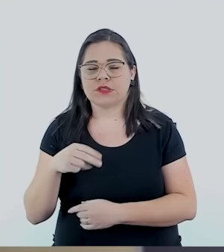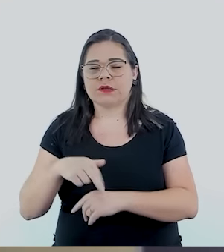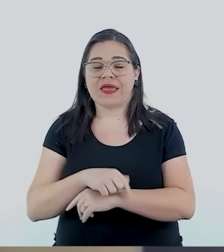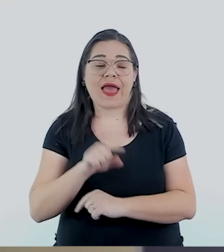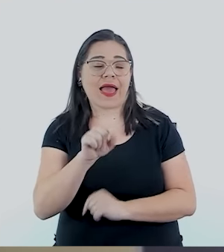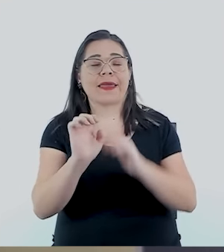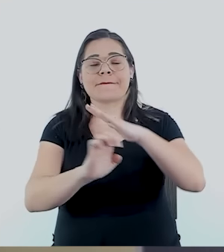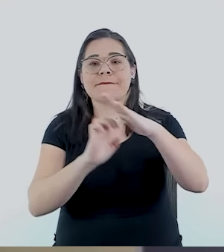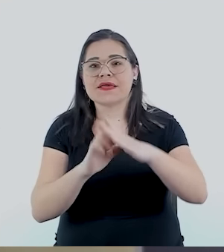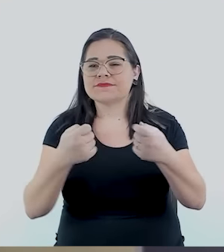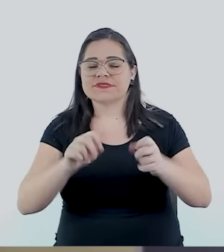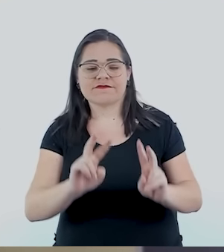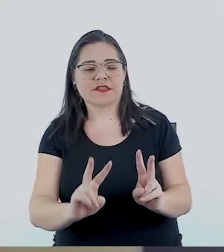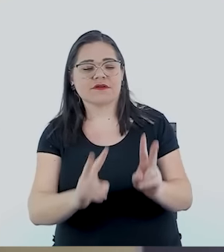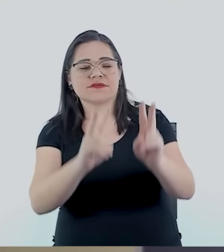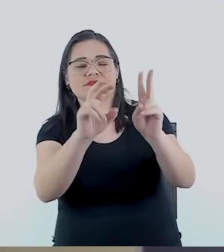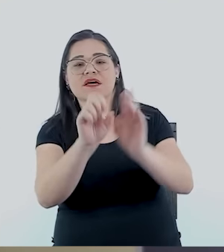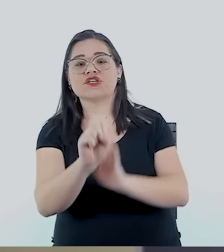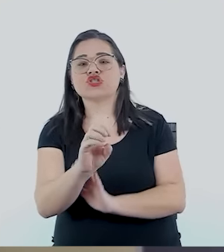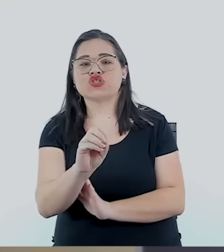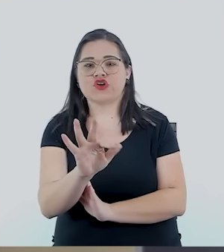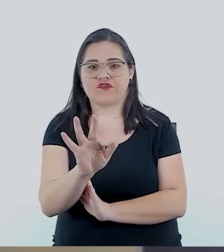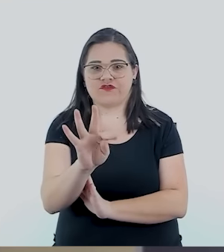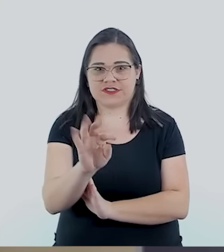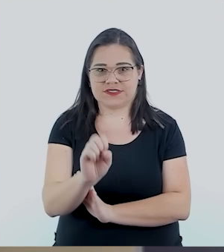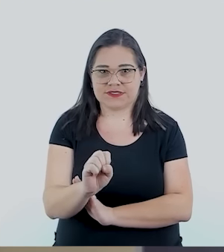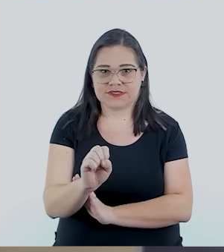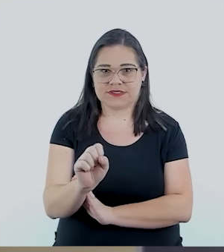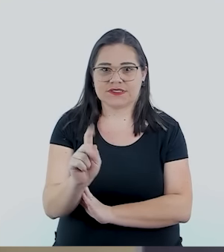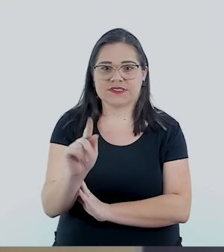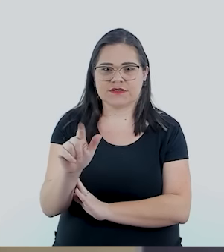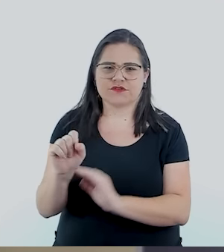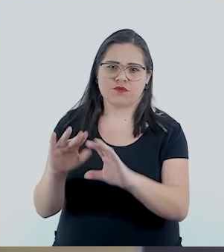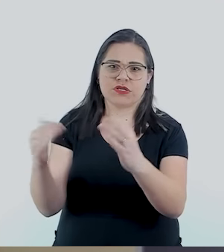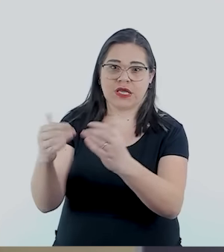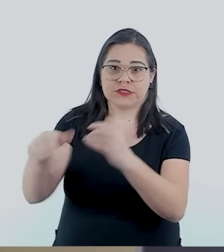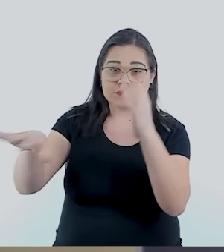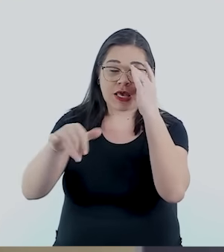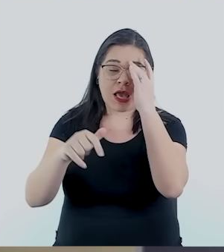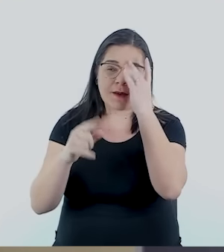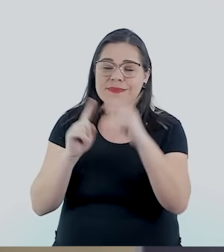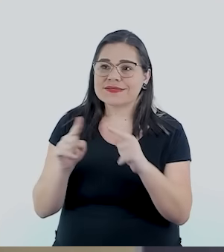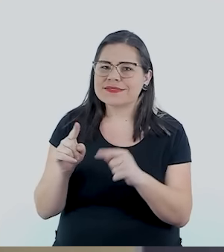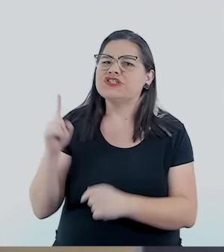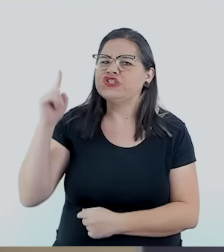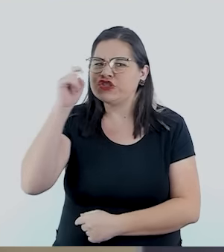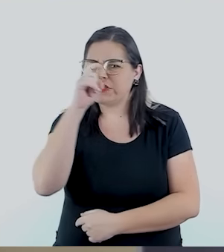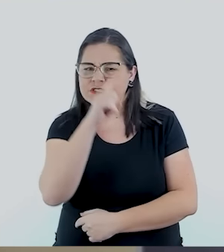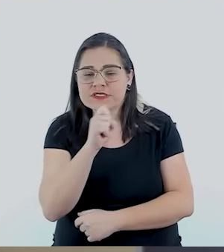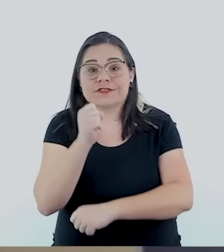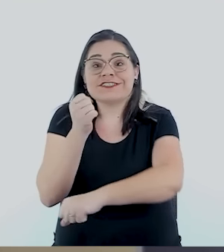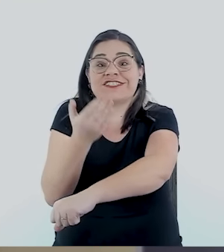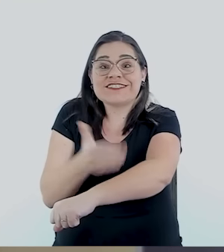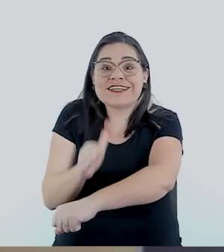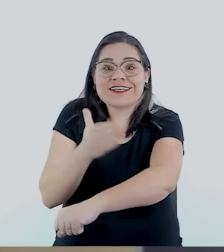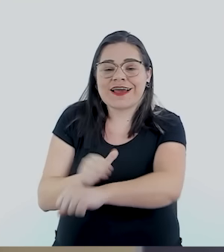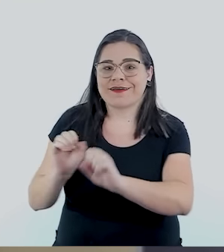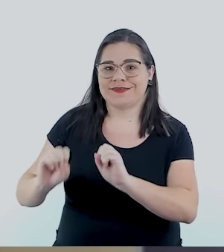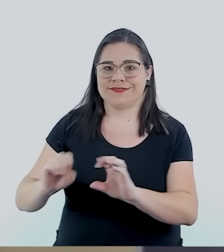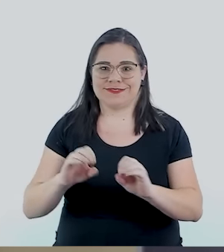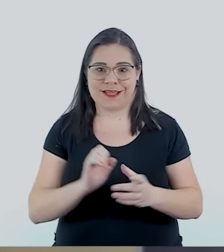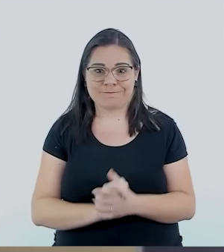empresas precisam valorizar a soft Skill que é uma verdade né mas é a coisa mais difícil da gente treinar e eu